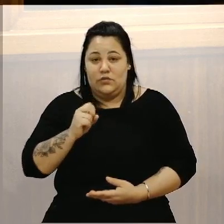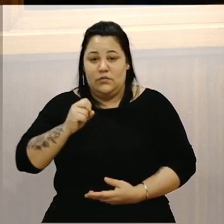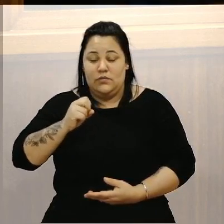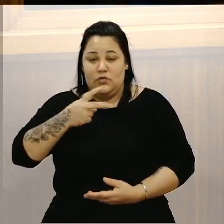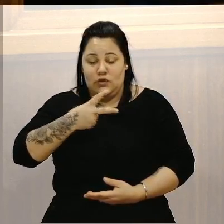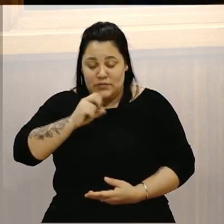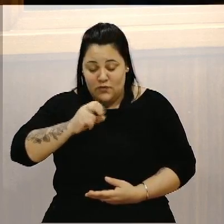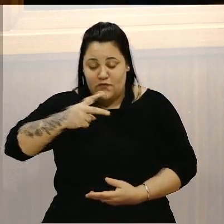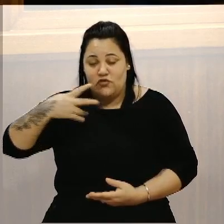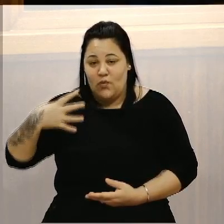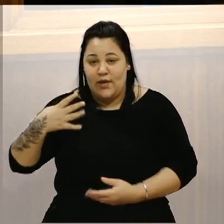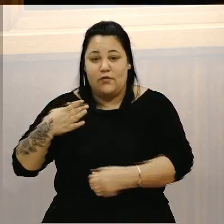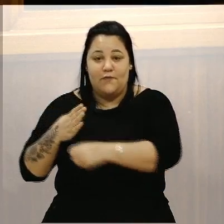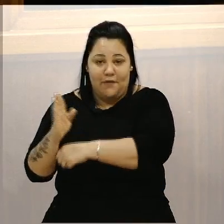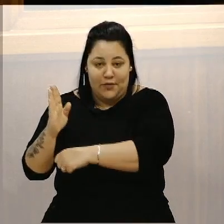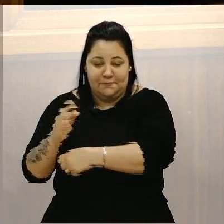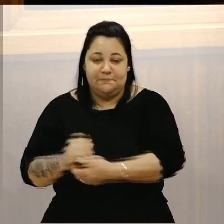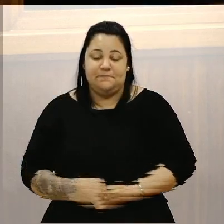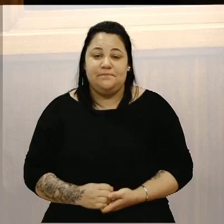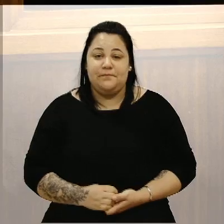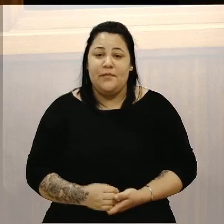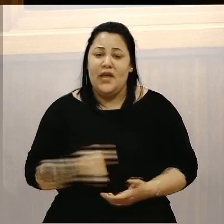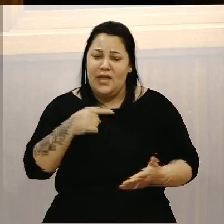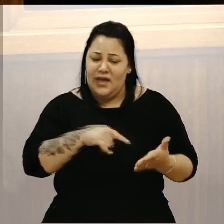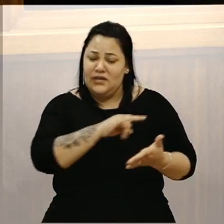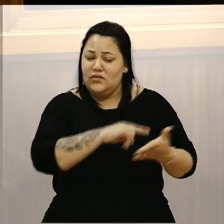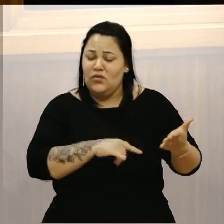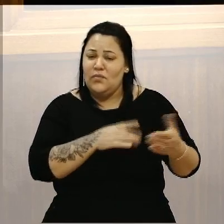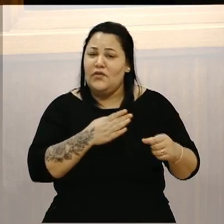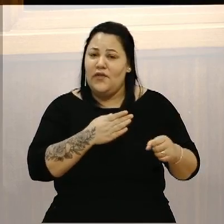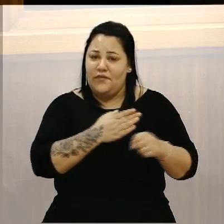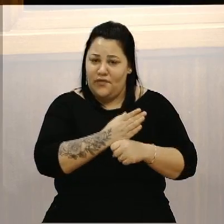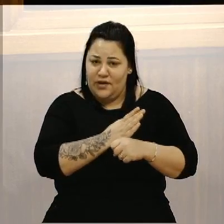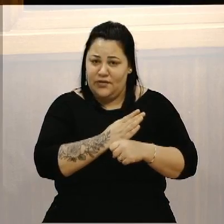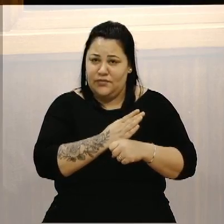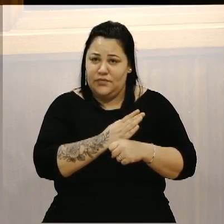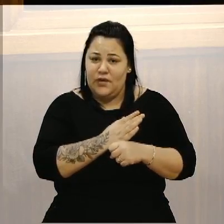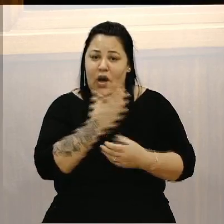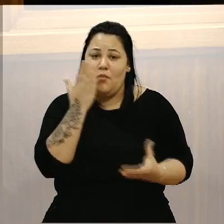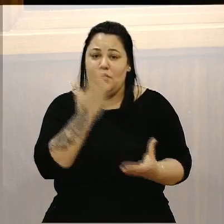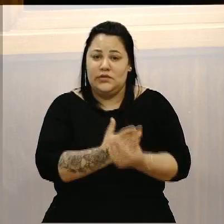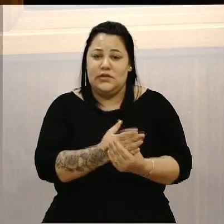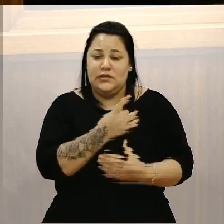469/2024, favorável. Pelo parecer favorável ao processo número